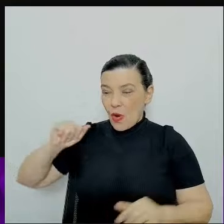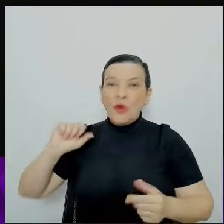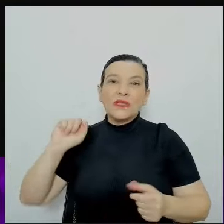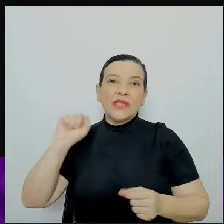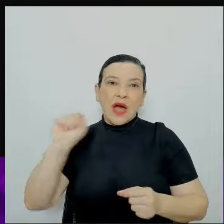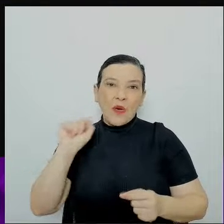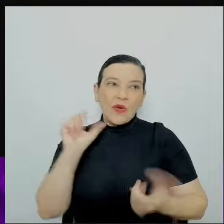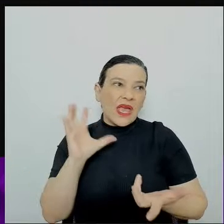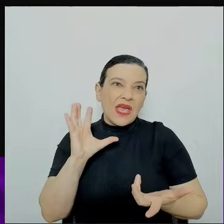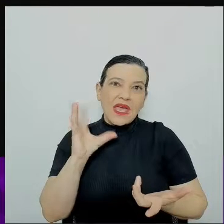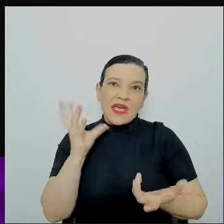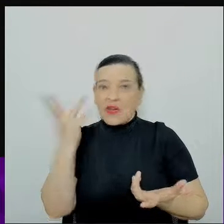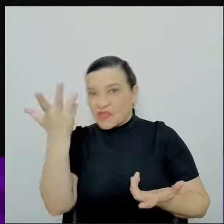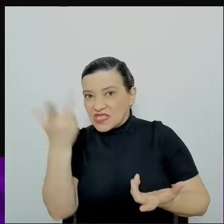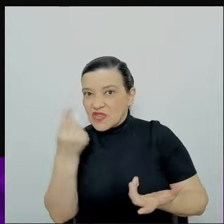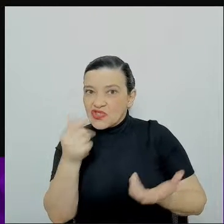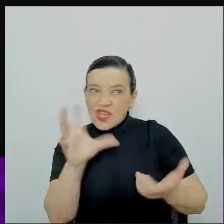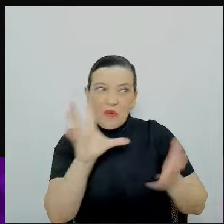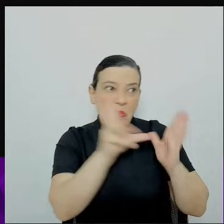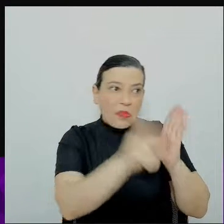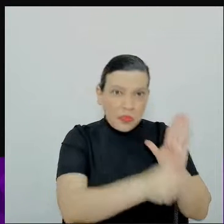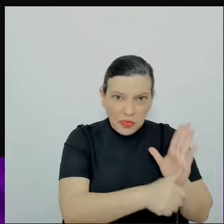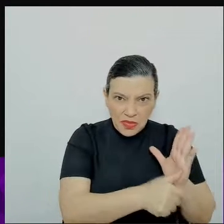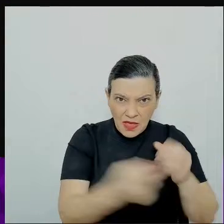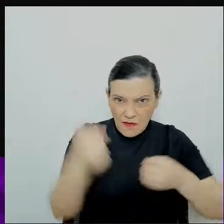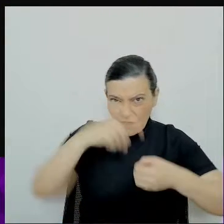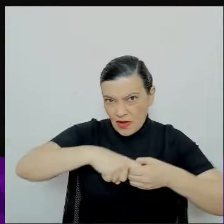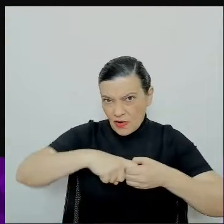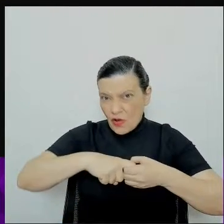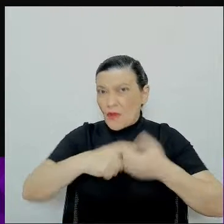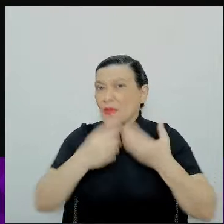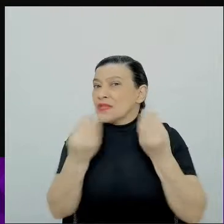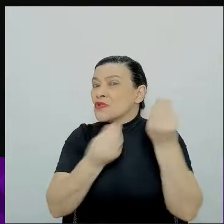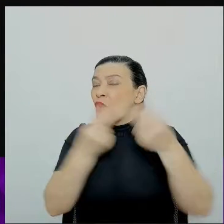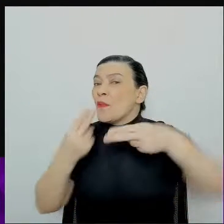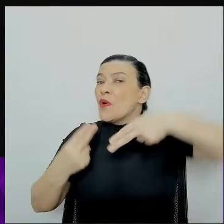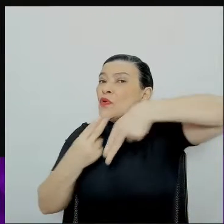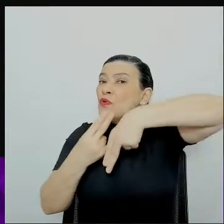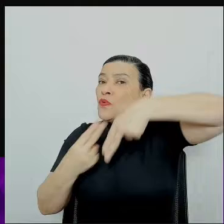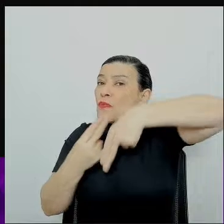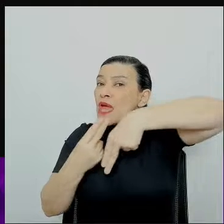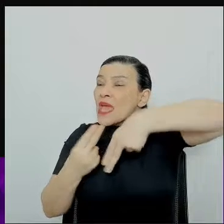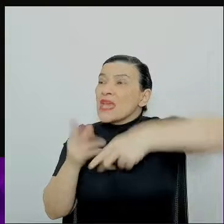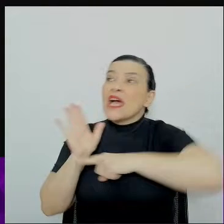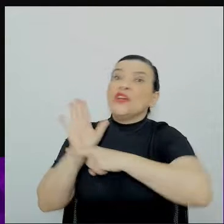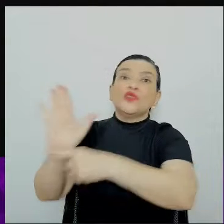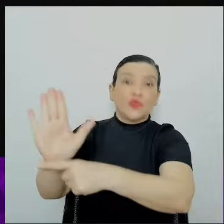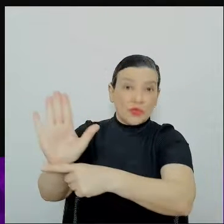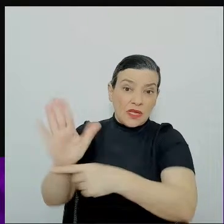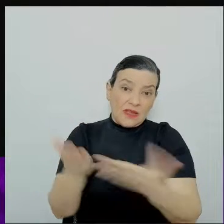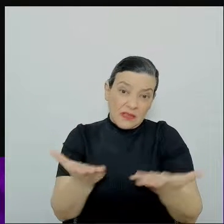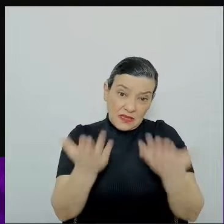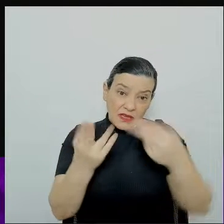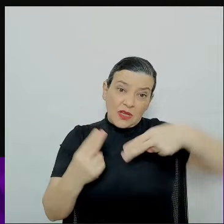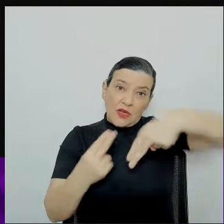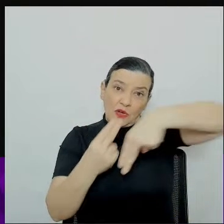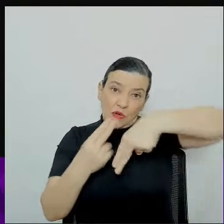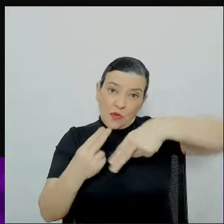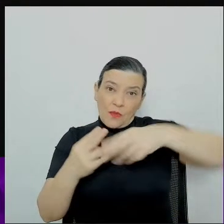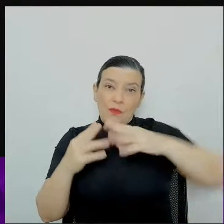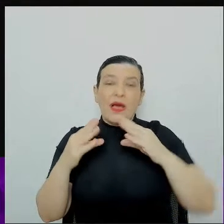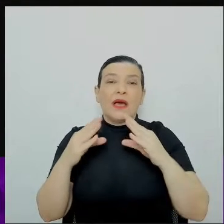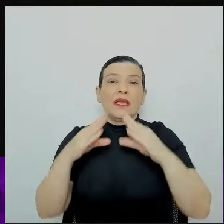novo ali, mas como que o Nubank vai lidar com aquela frustração que eu estou no momento? Se o Nubank, o Airbnb e a Uber,